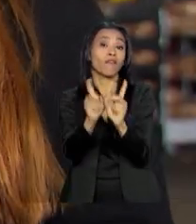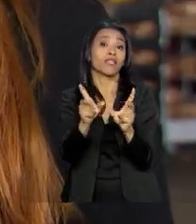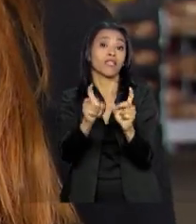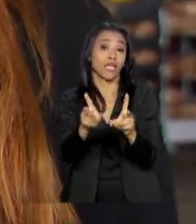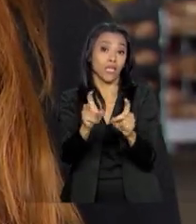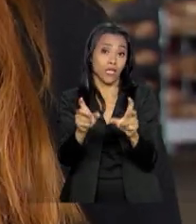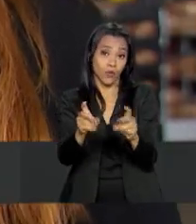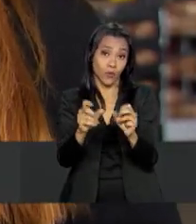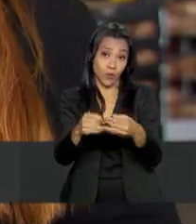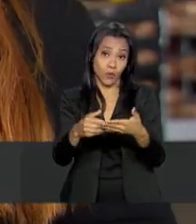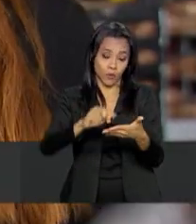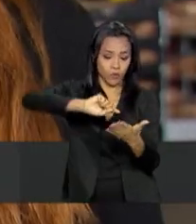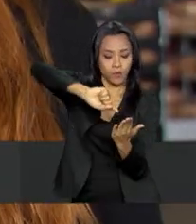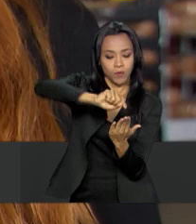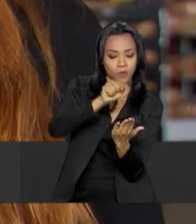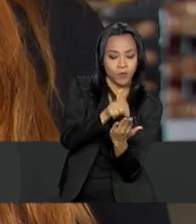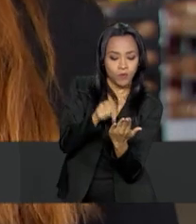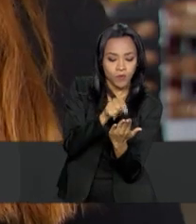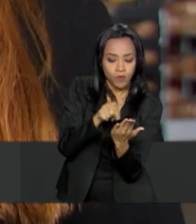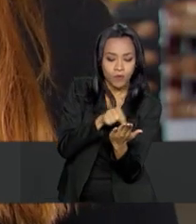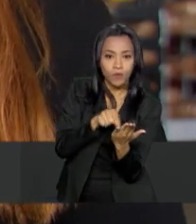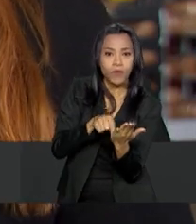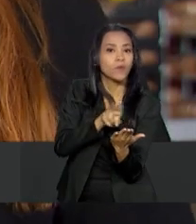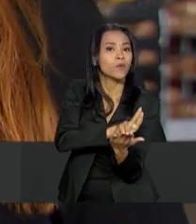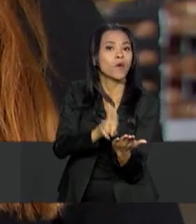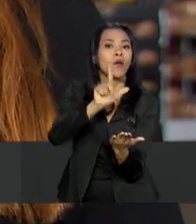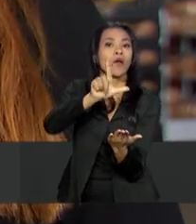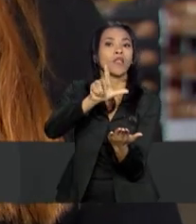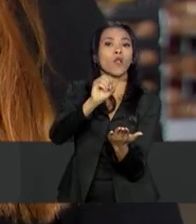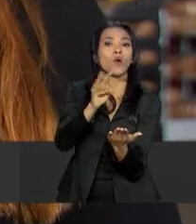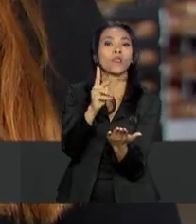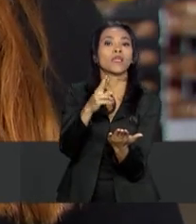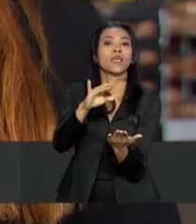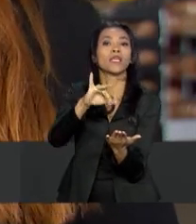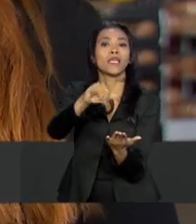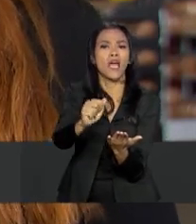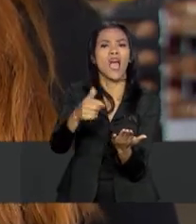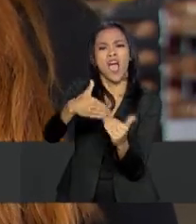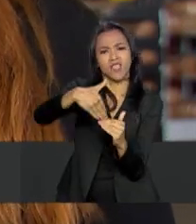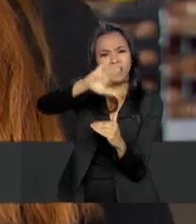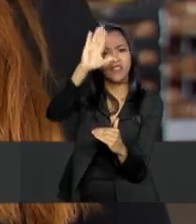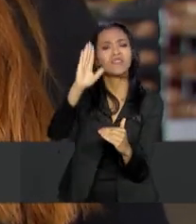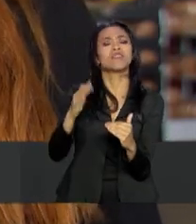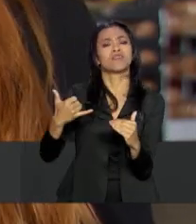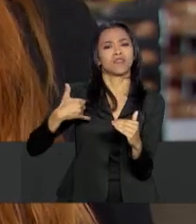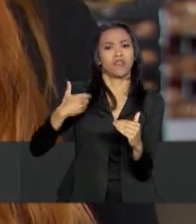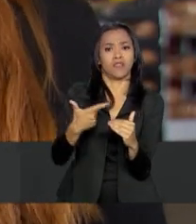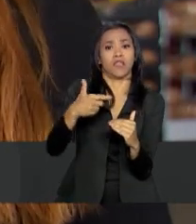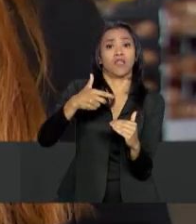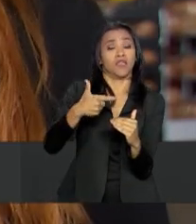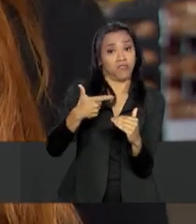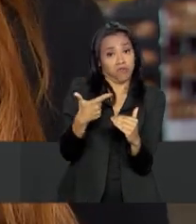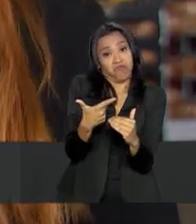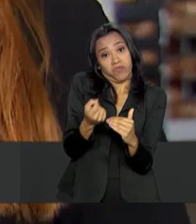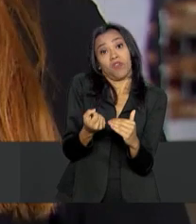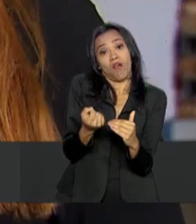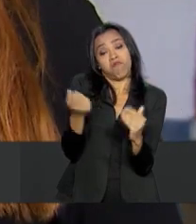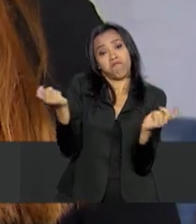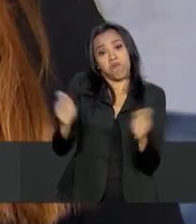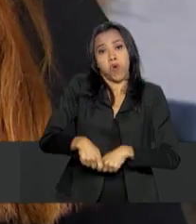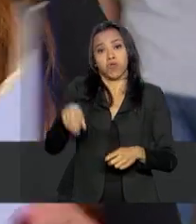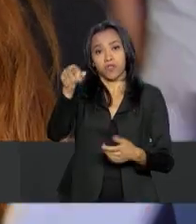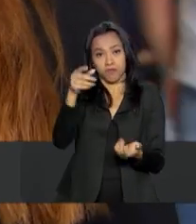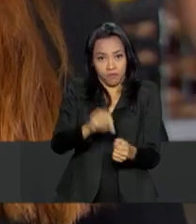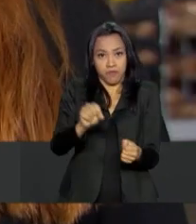internet. Neste site, qualquer brasileiro acima de 18 anos pode fazer suas apostas independente de ter conta em